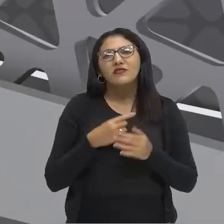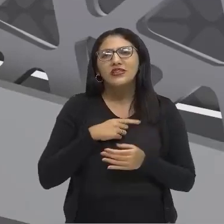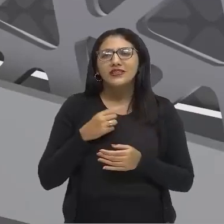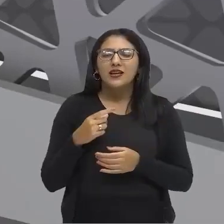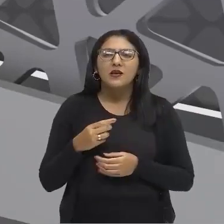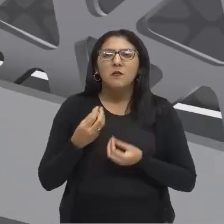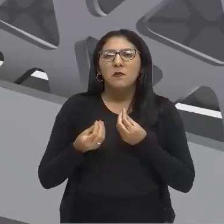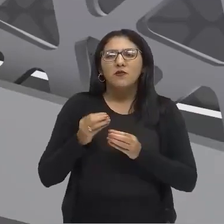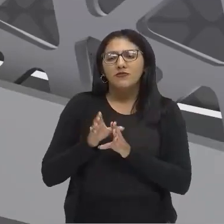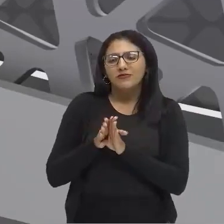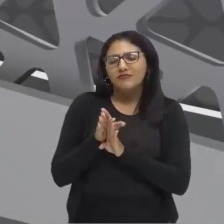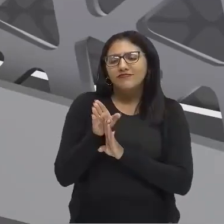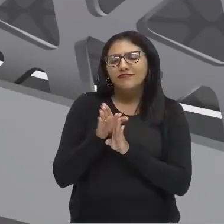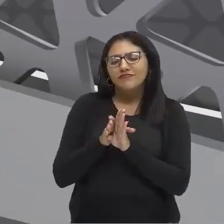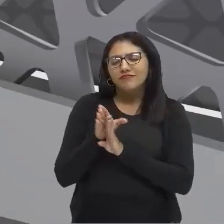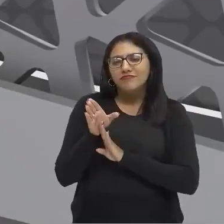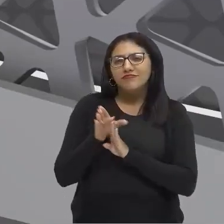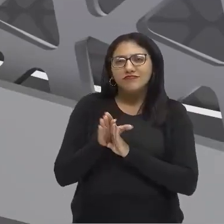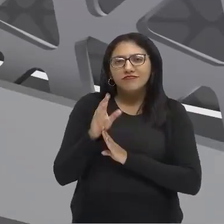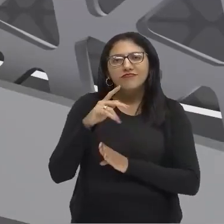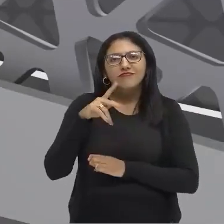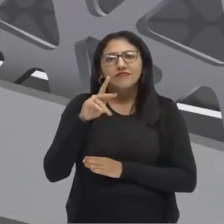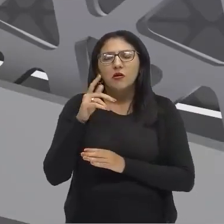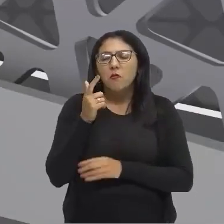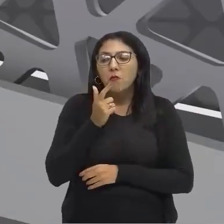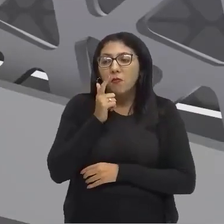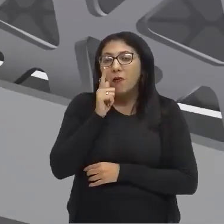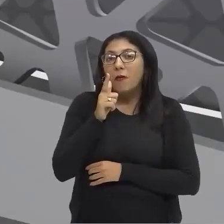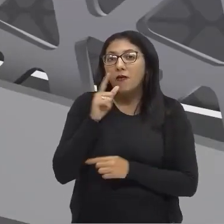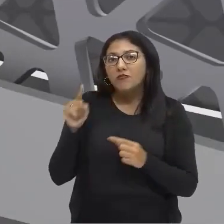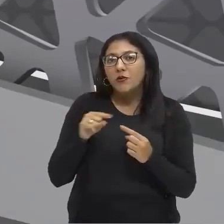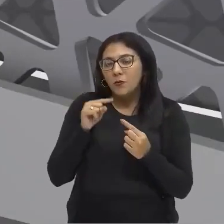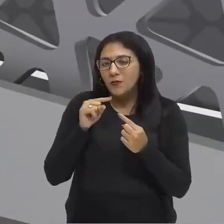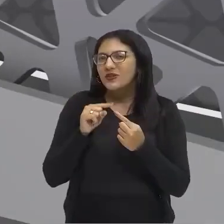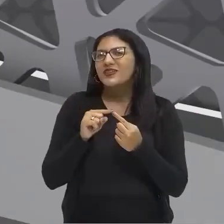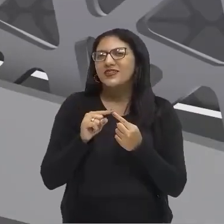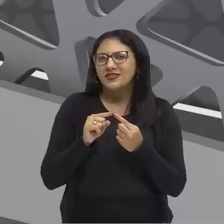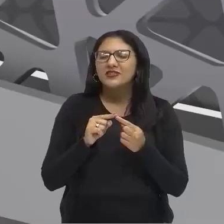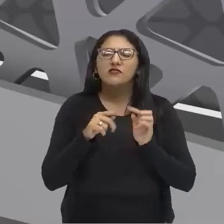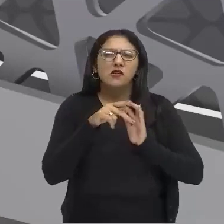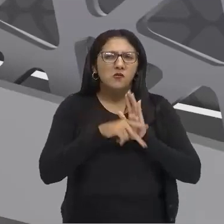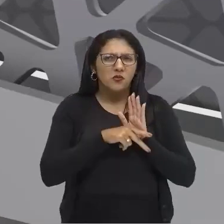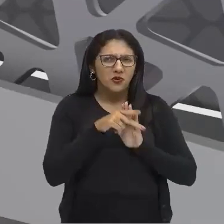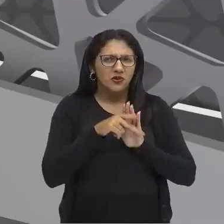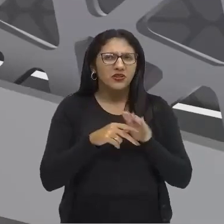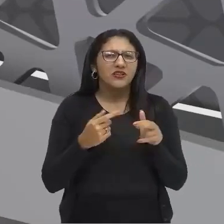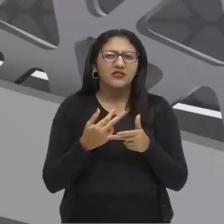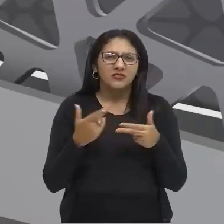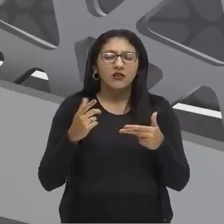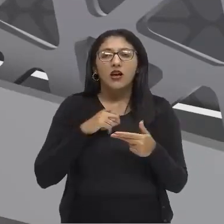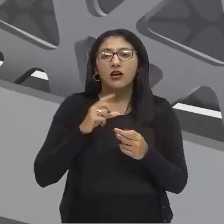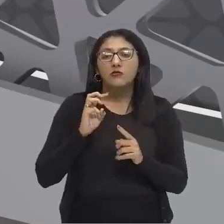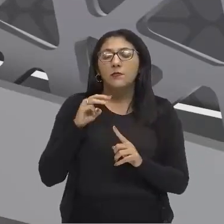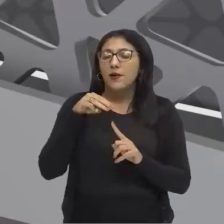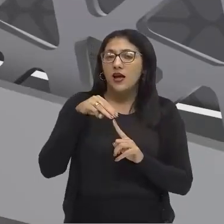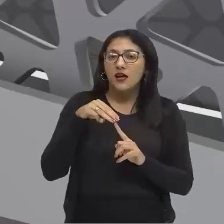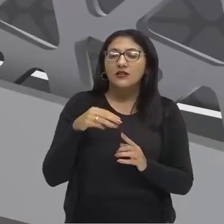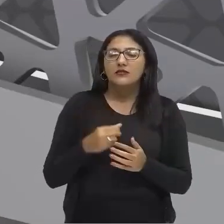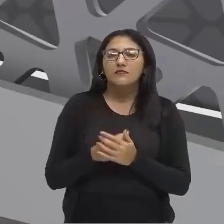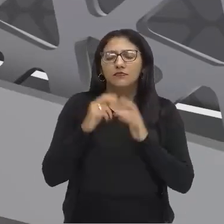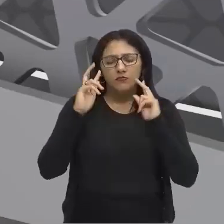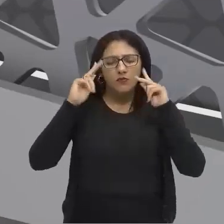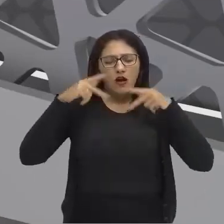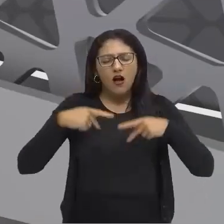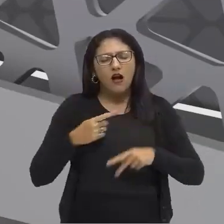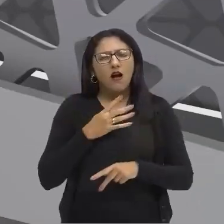te orientar a conseguir os teus objetivos, dos teus projetos, criando metas, se